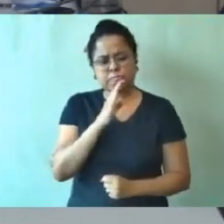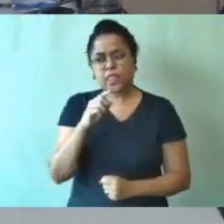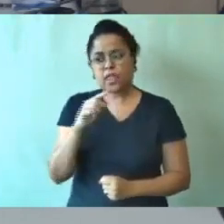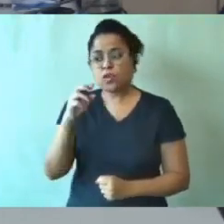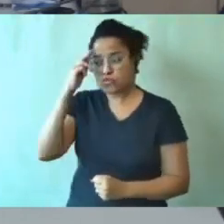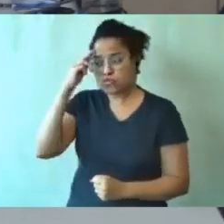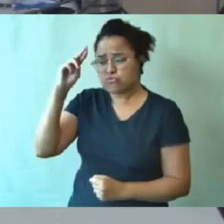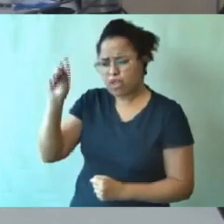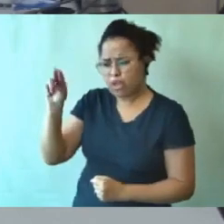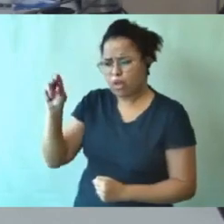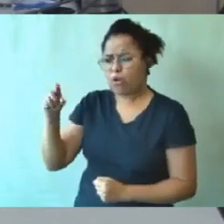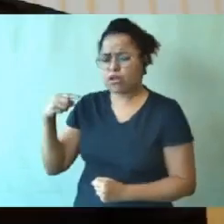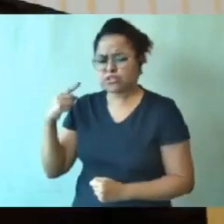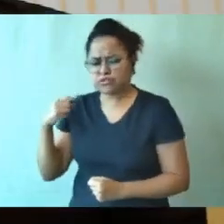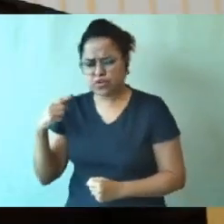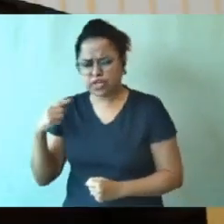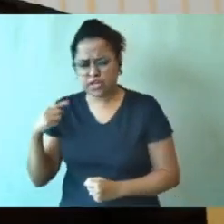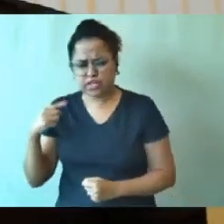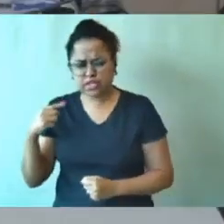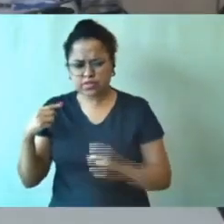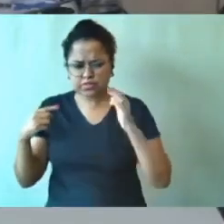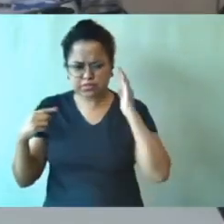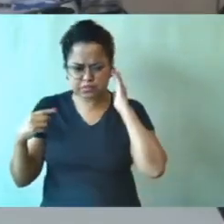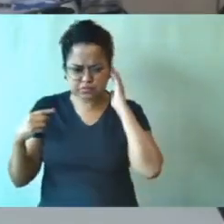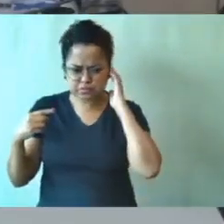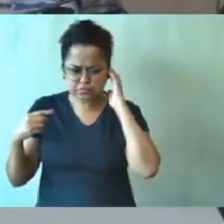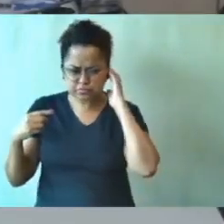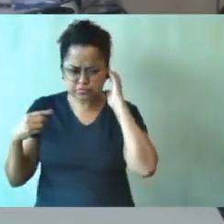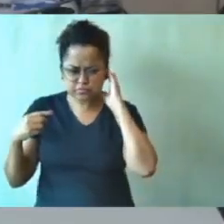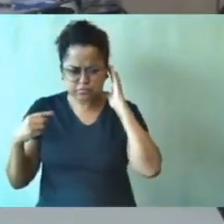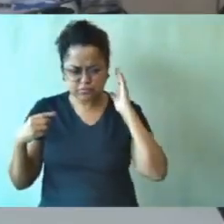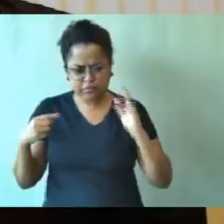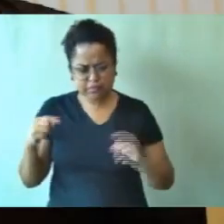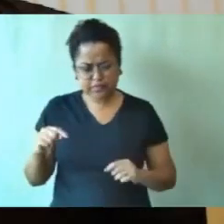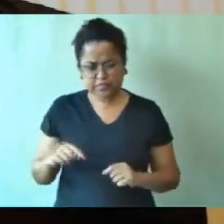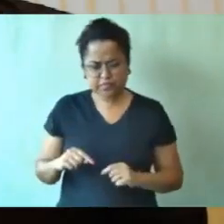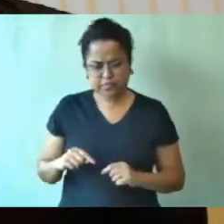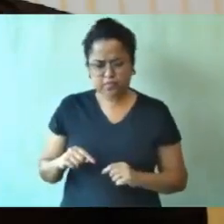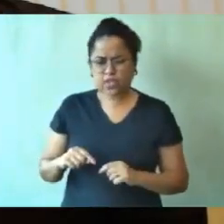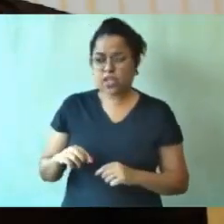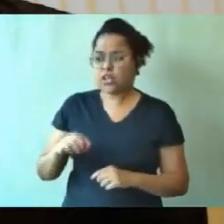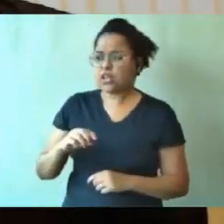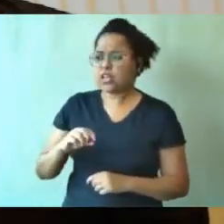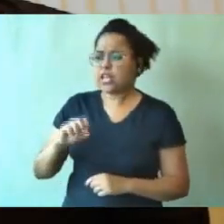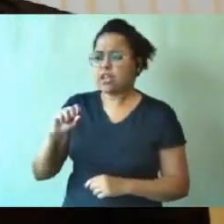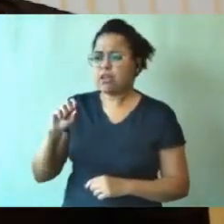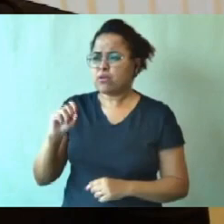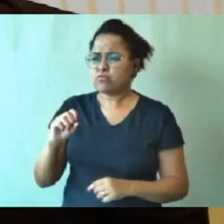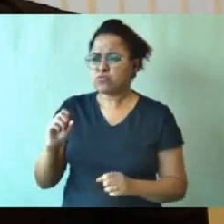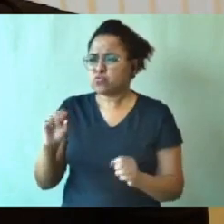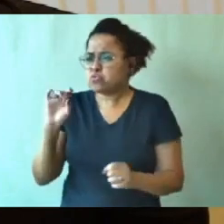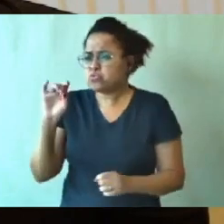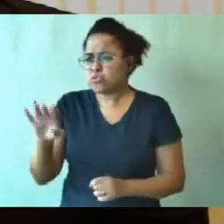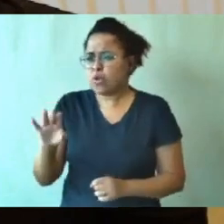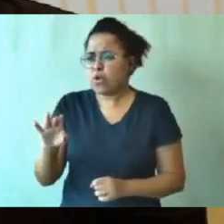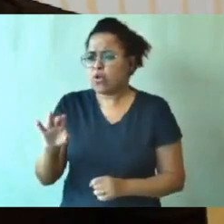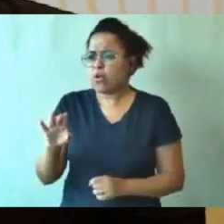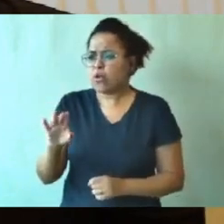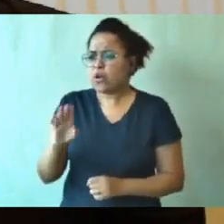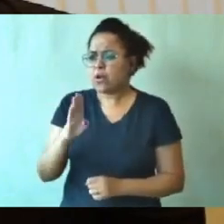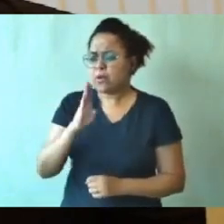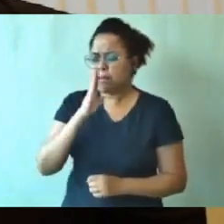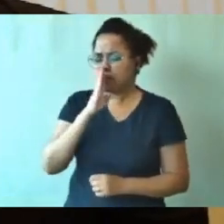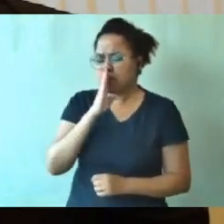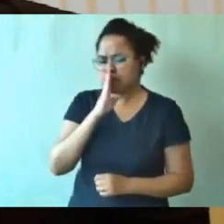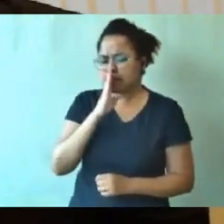gostaria de pedir. Está sendo respeitado por mim. Sim, não, é só uma situação. Apenas coloquei no mudo, foi isso. Sim, por gentileza, o senhor puder ficar